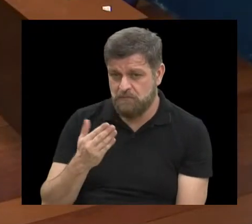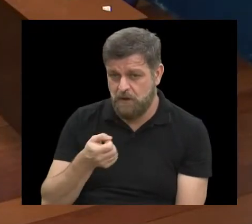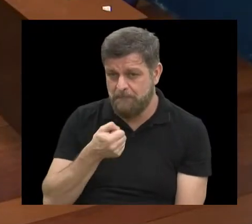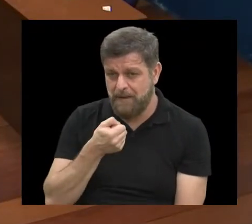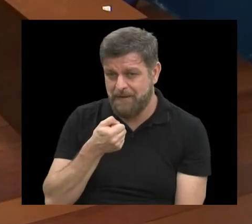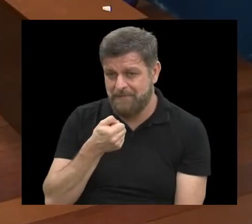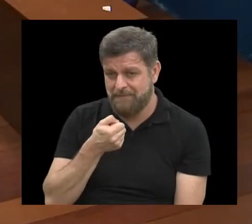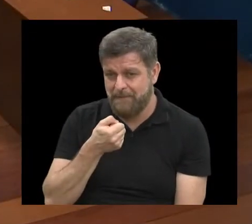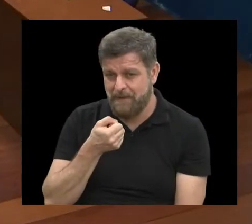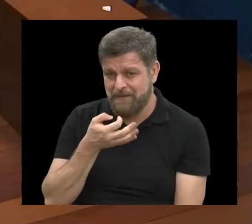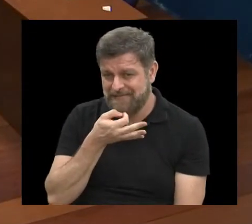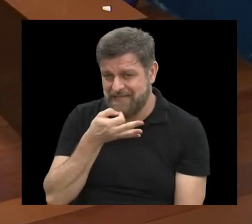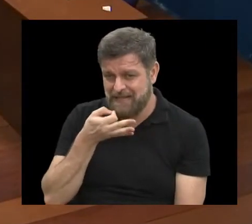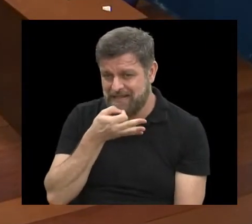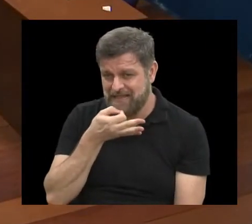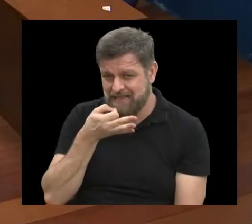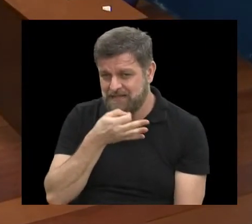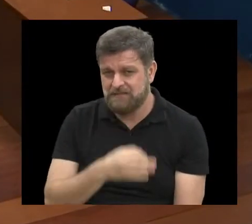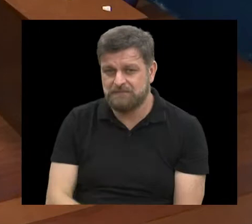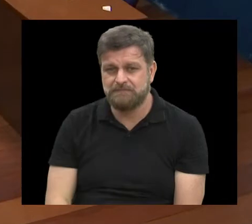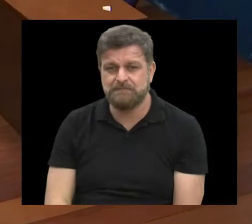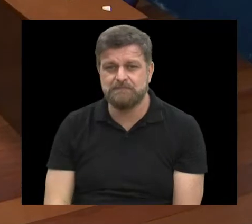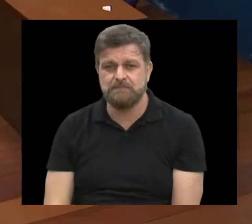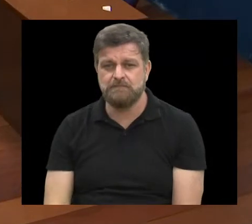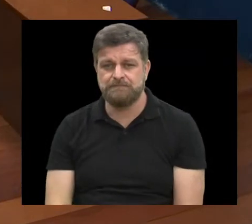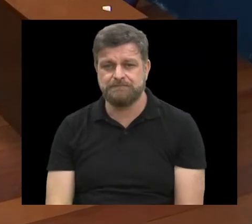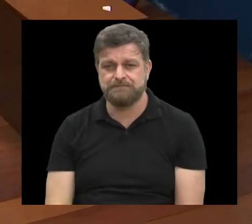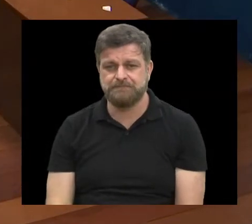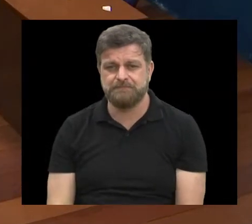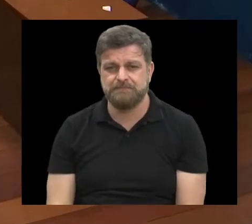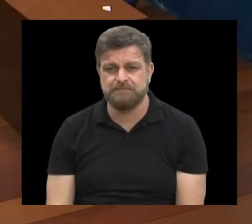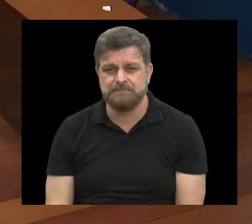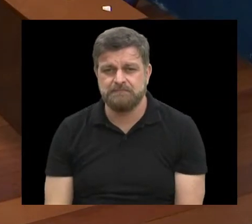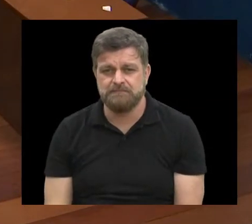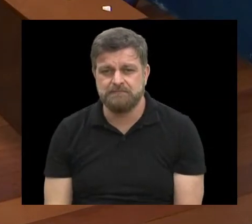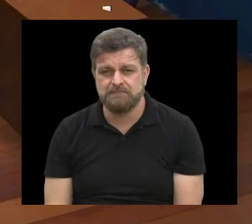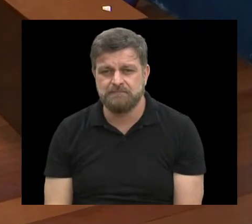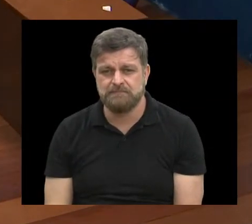aqui para que possa identificar aí.